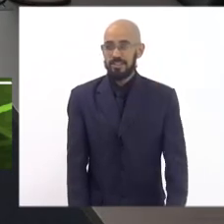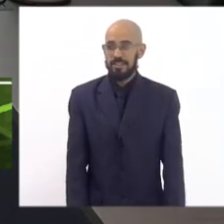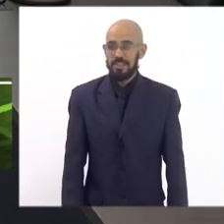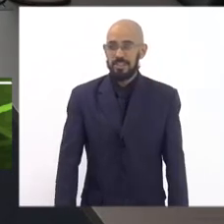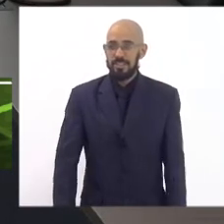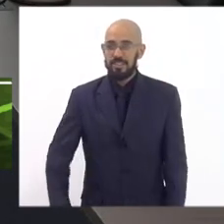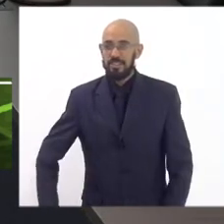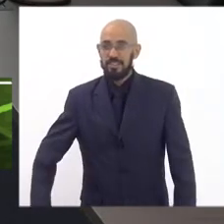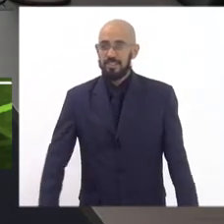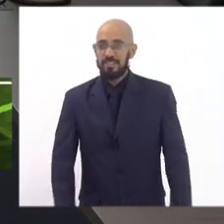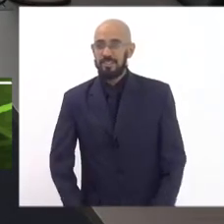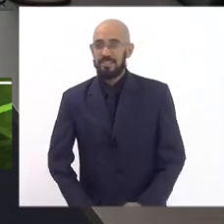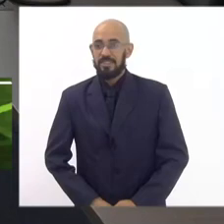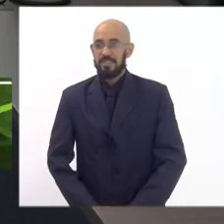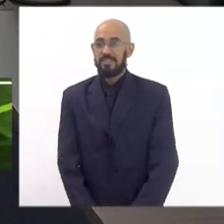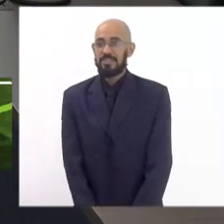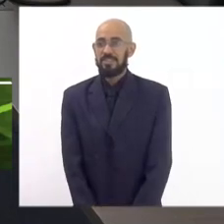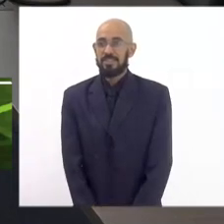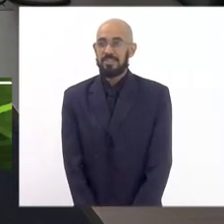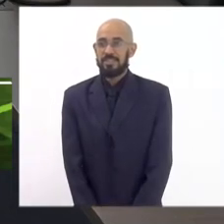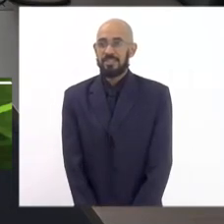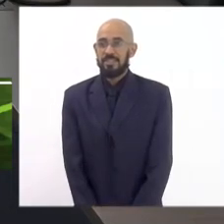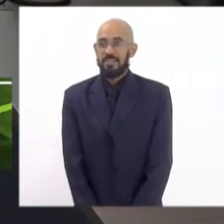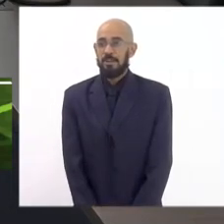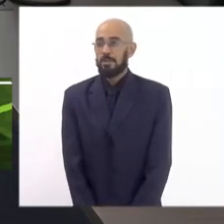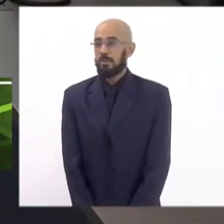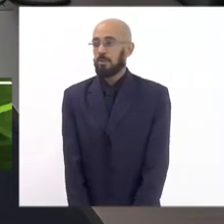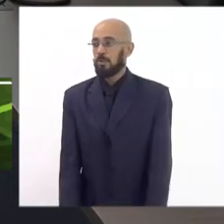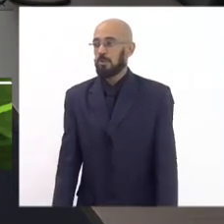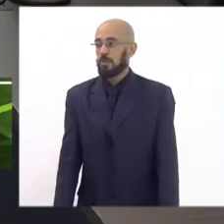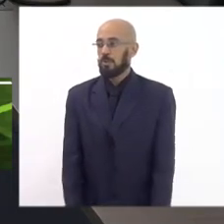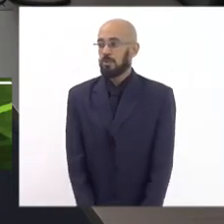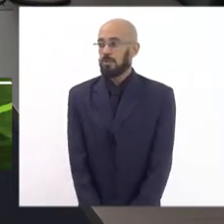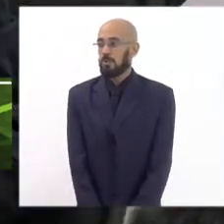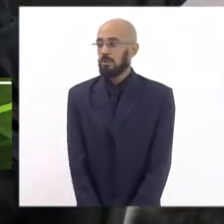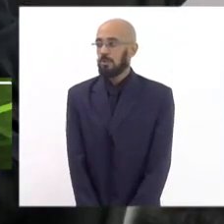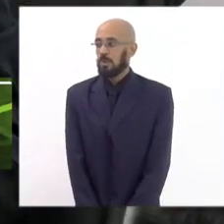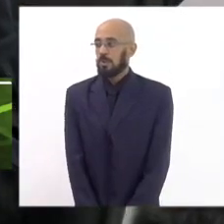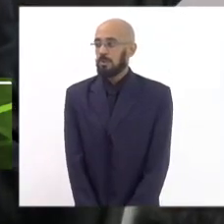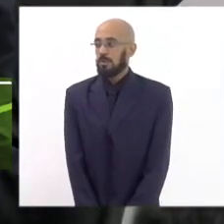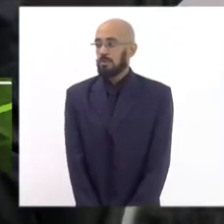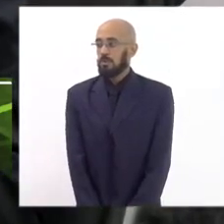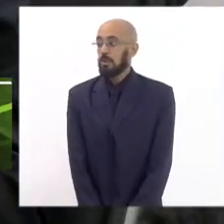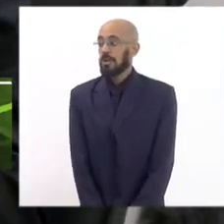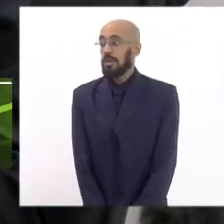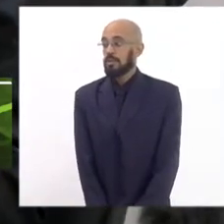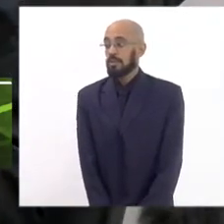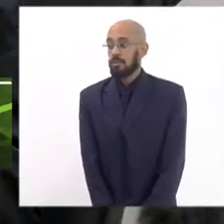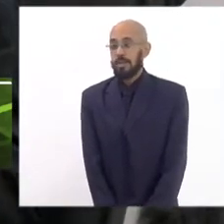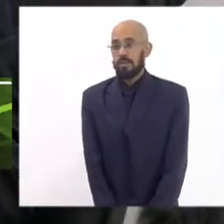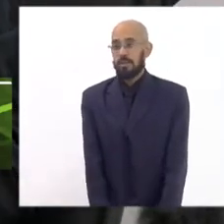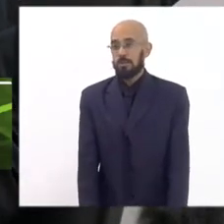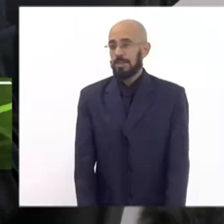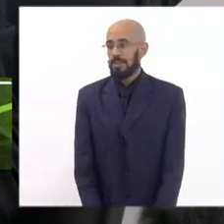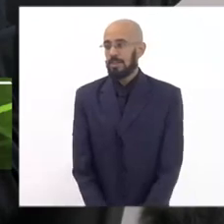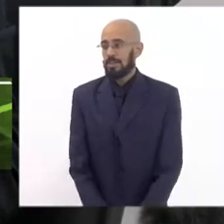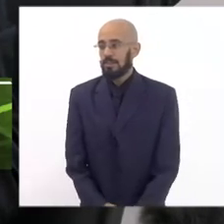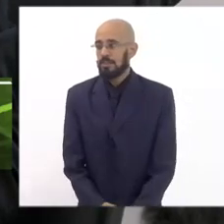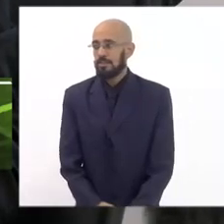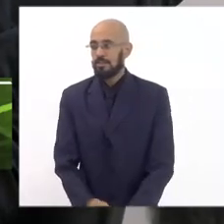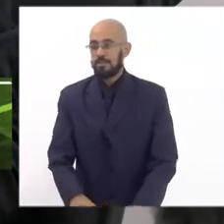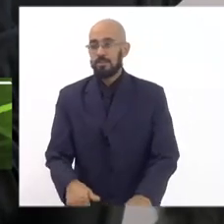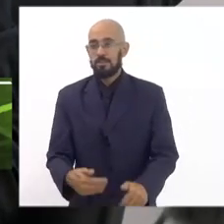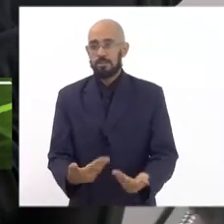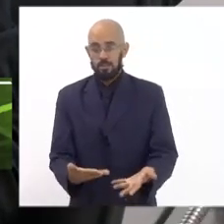da hoje. Deputado Valdec, eu também tenho um pois pedido não. Aqui para apresentar, que é o seguinte, a